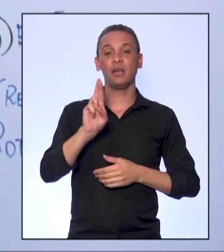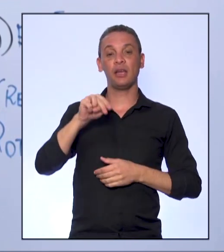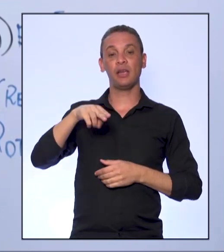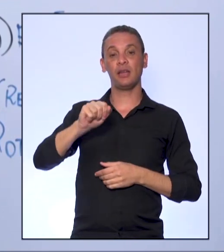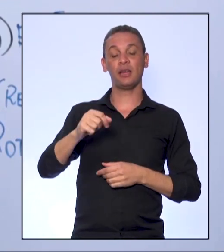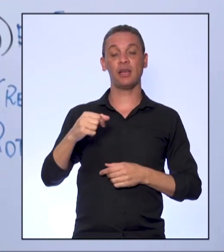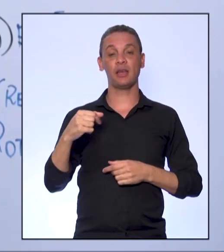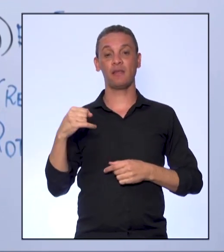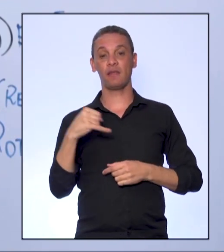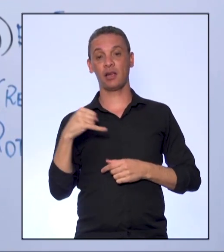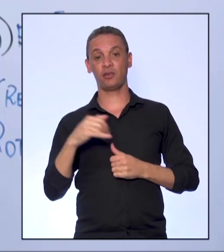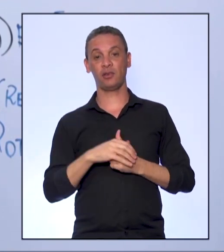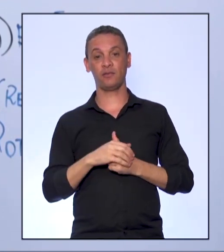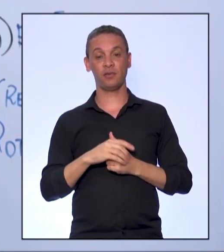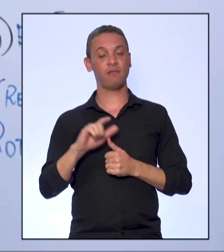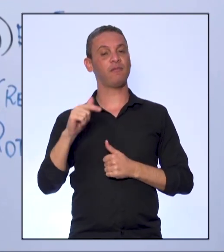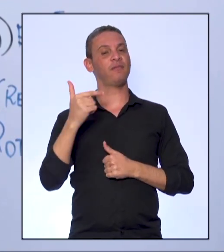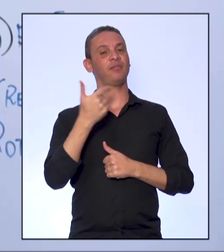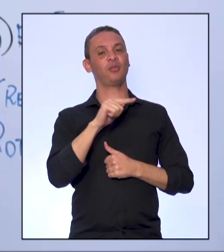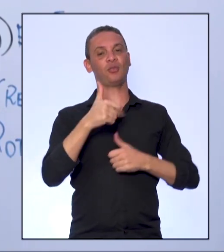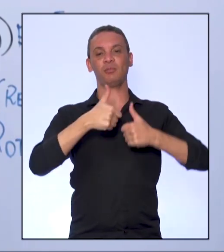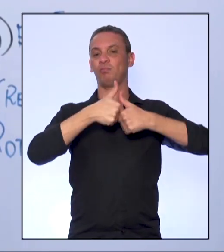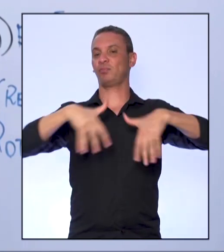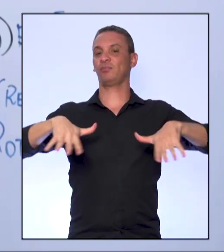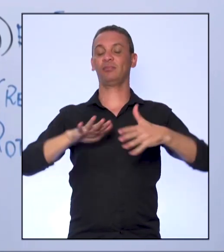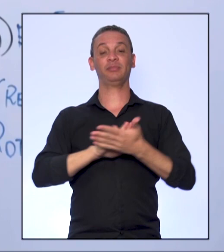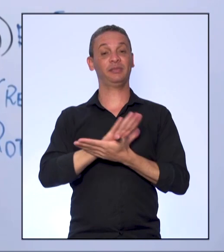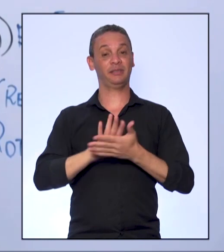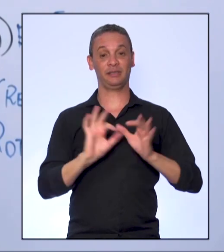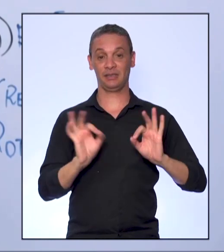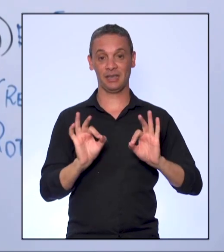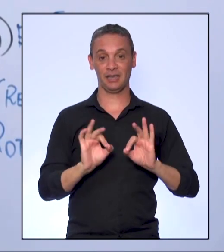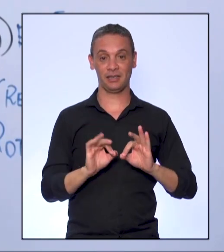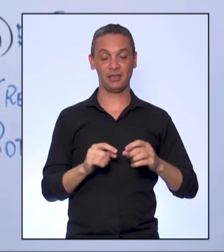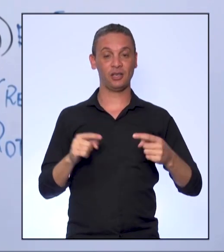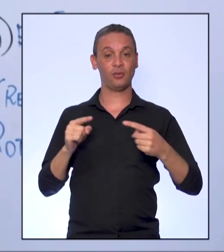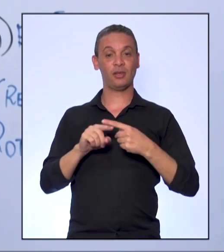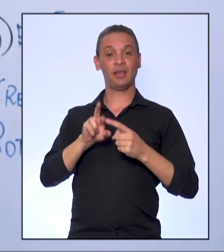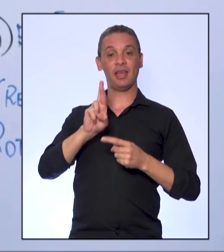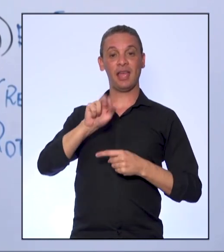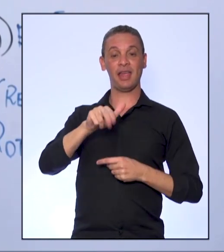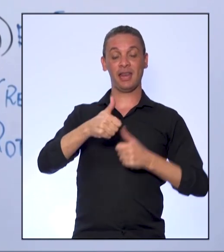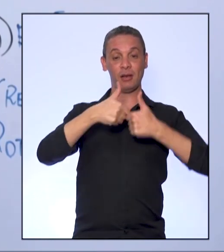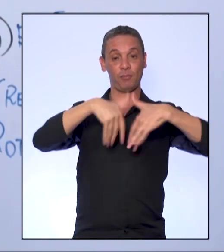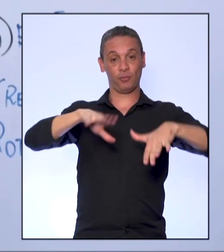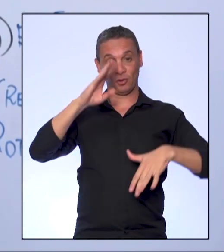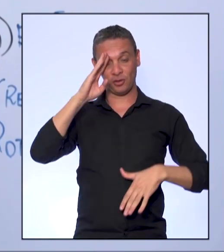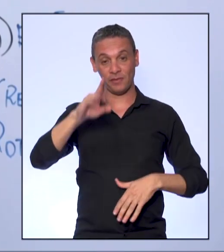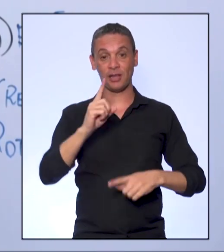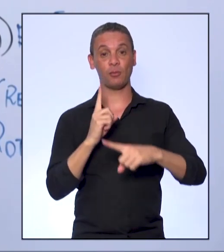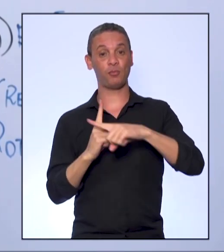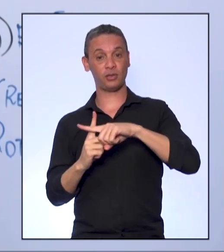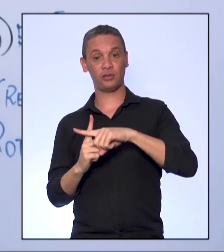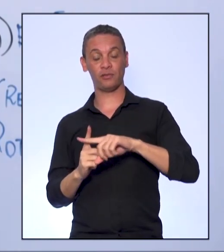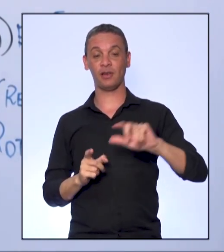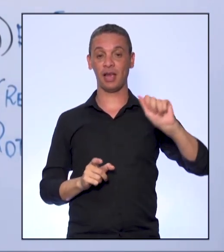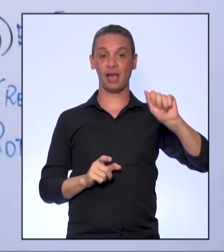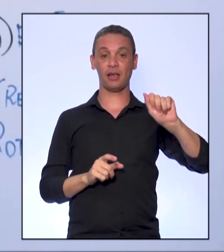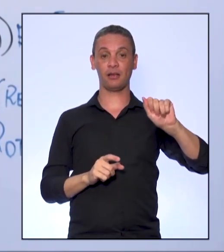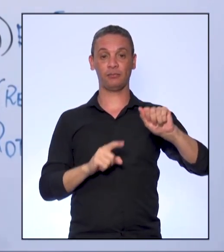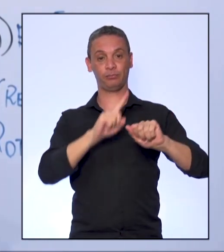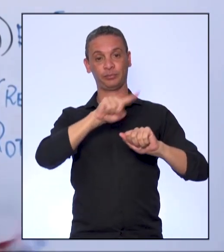negativo. RNA negativo não é o RNA mensageiro direto. Quem é o RNA mensageiro direto é o positivo. Então a letra A